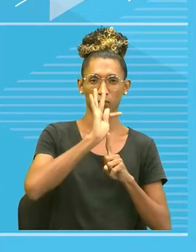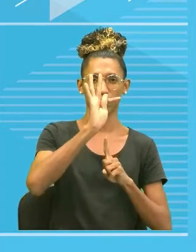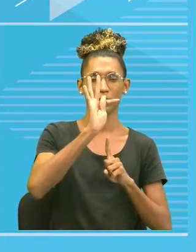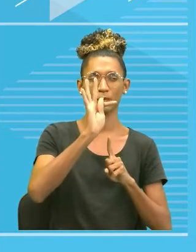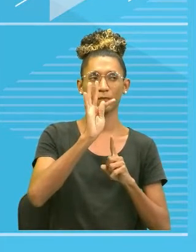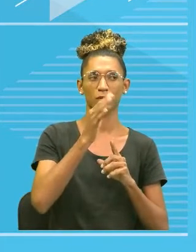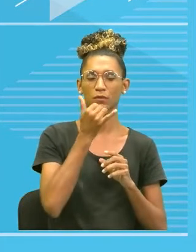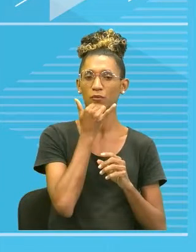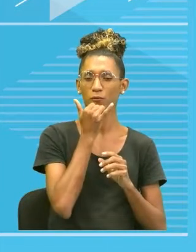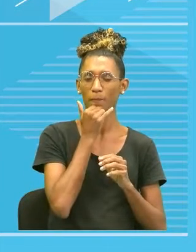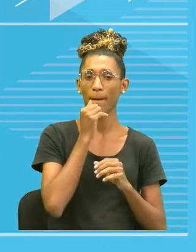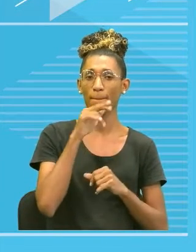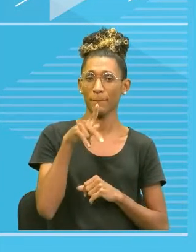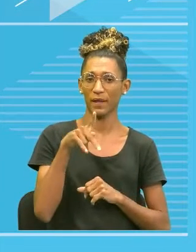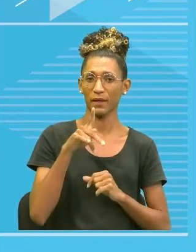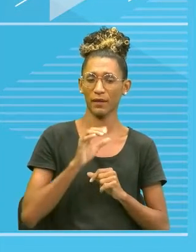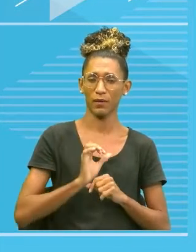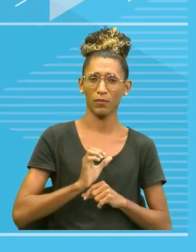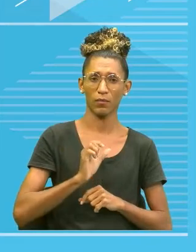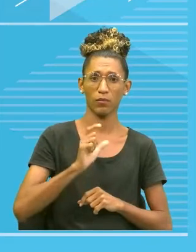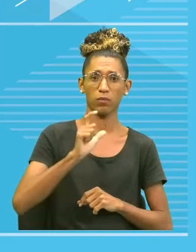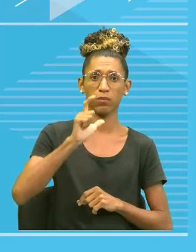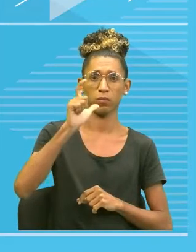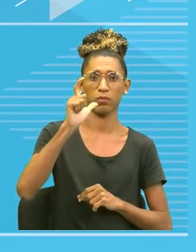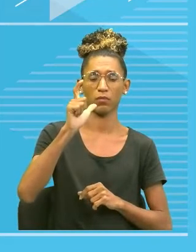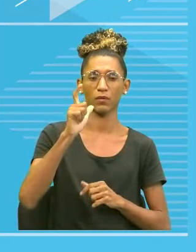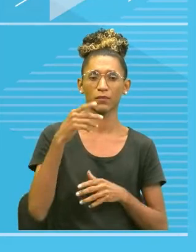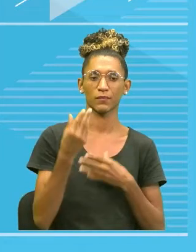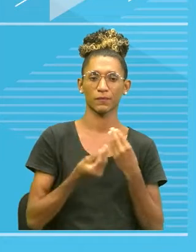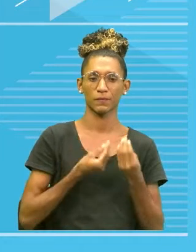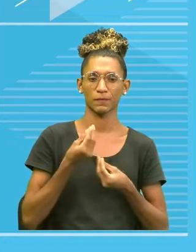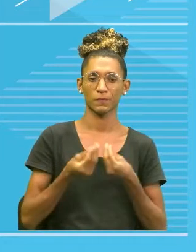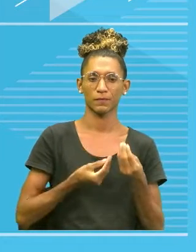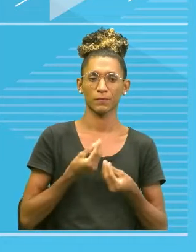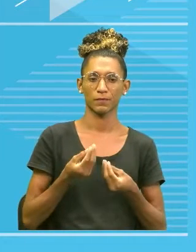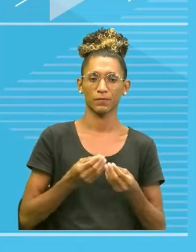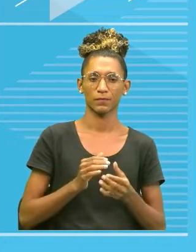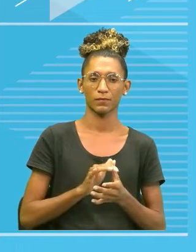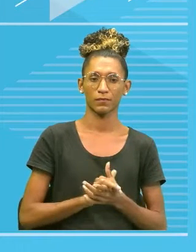Mas essa pressão, ela aumenta